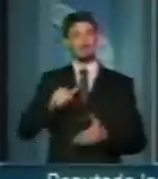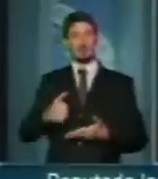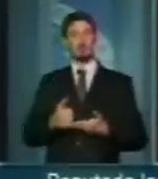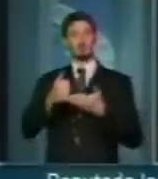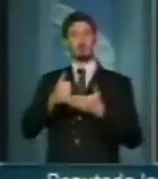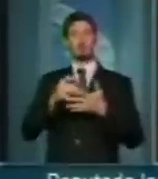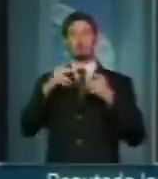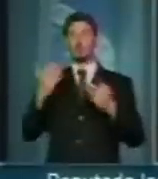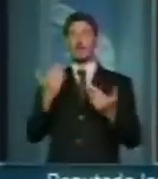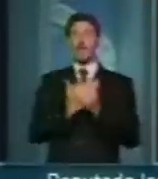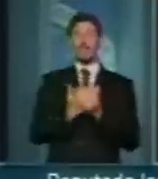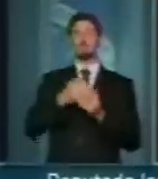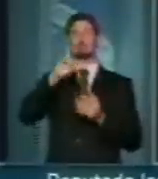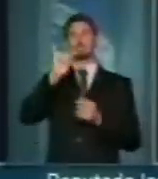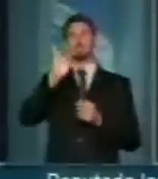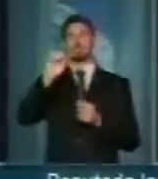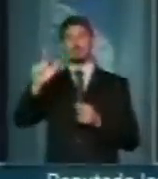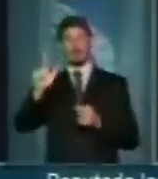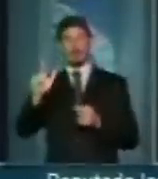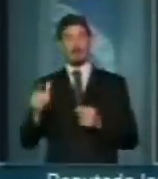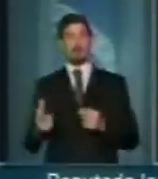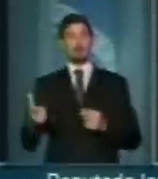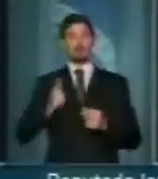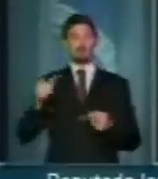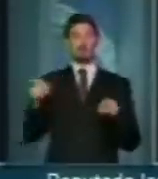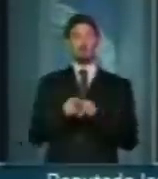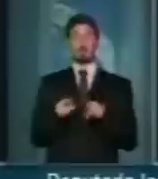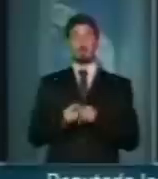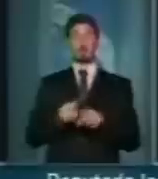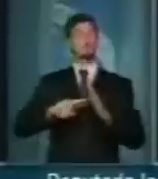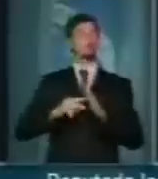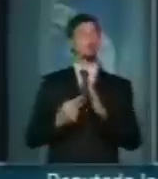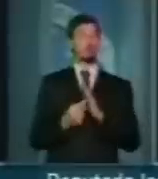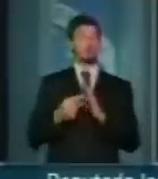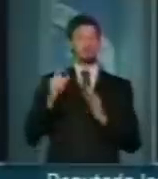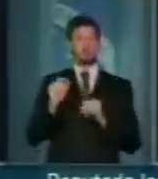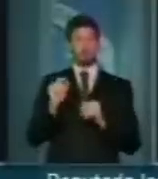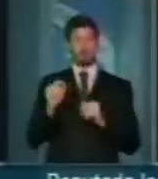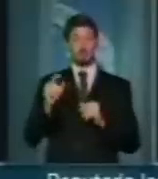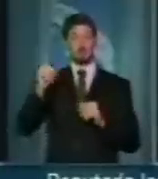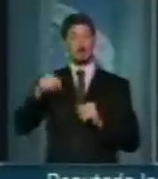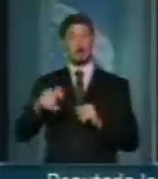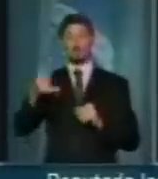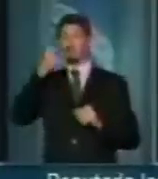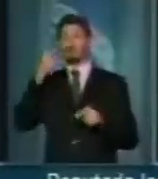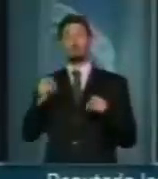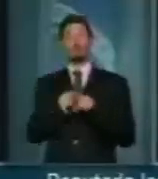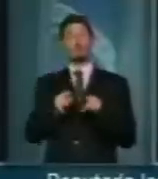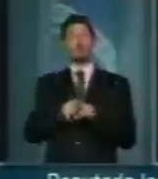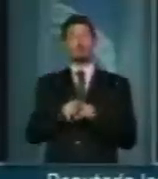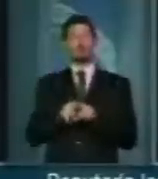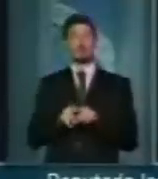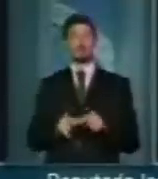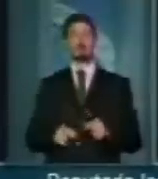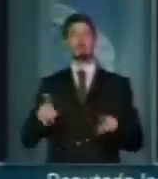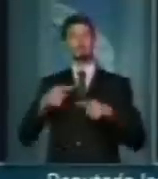ou arquivos digitais que as contenham. Isso significa arquivo digital, inclusive na telefonia. E tem um